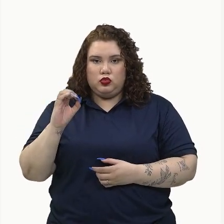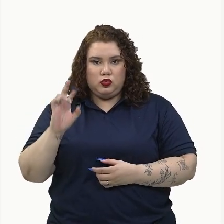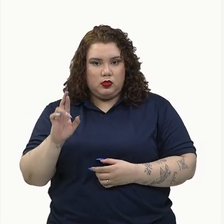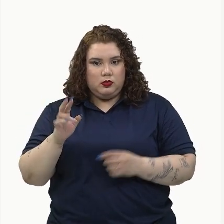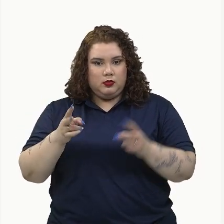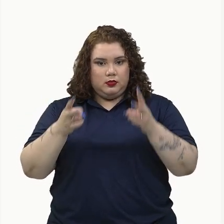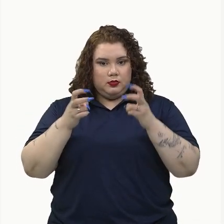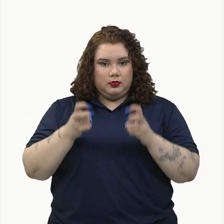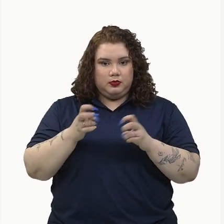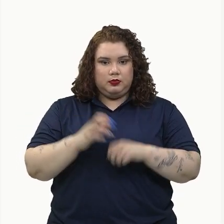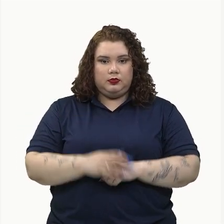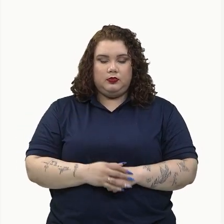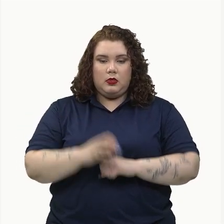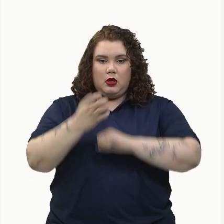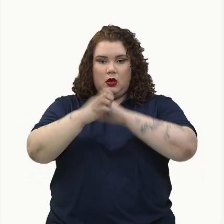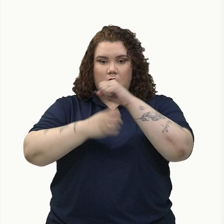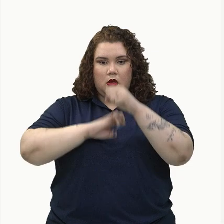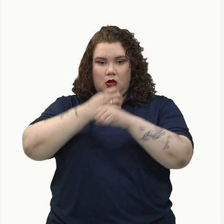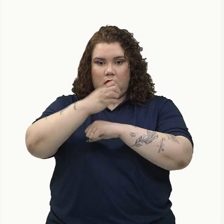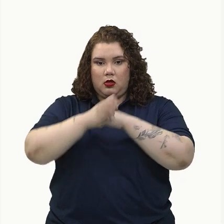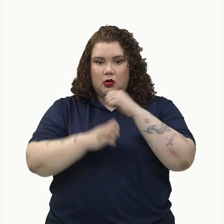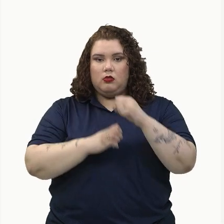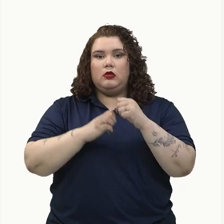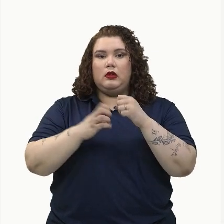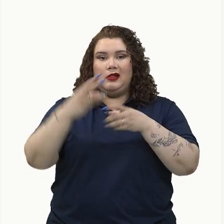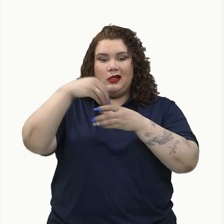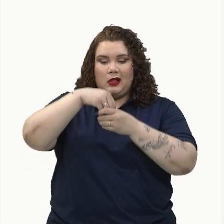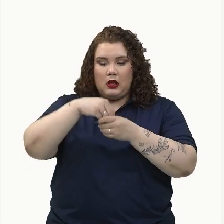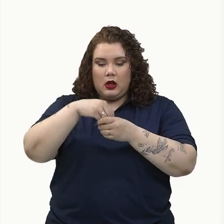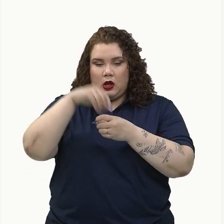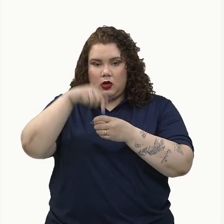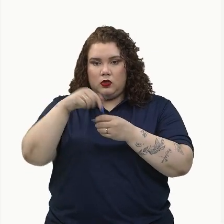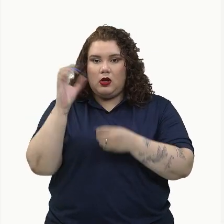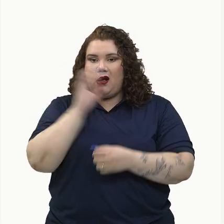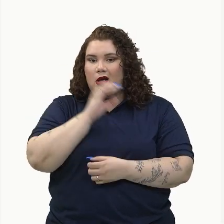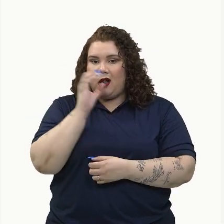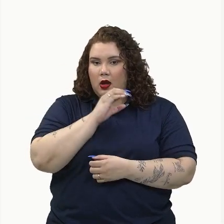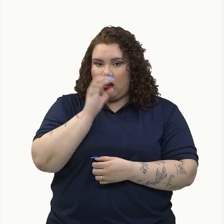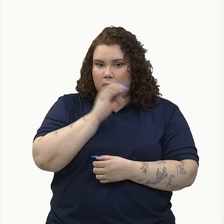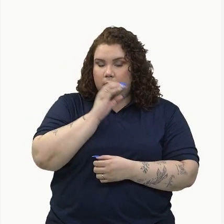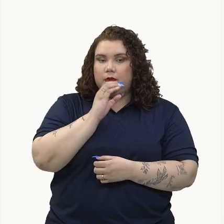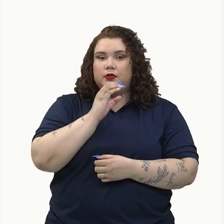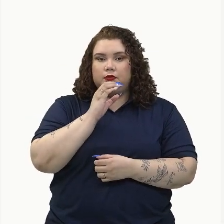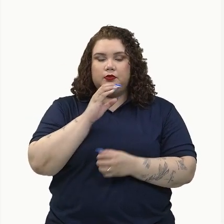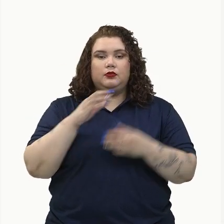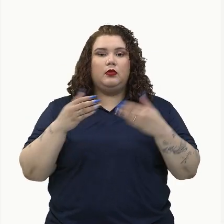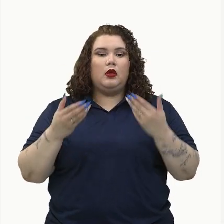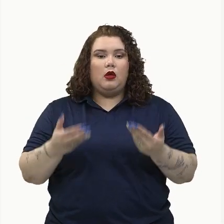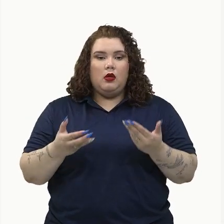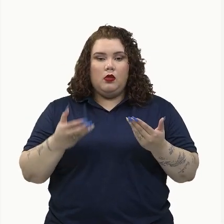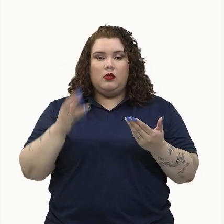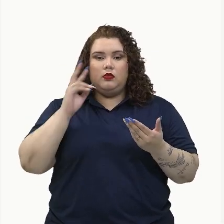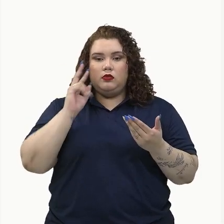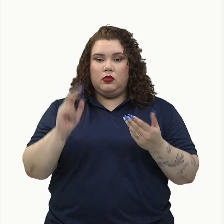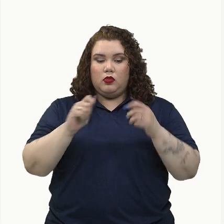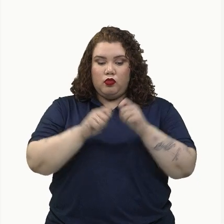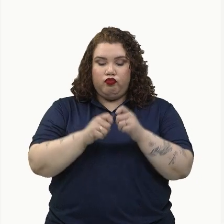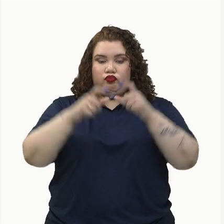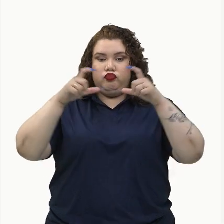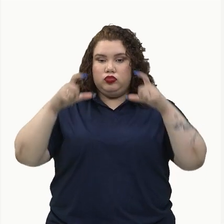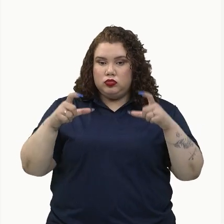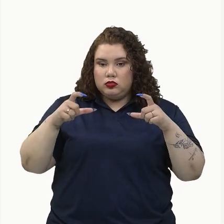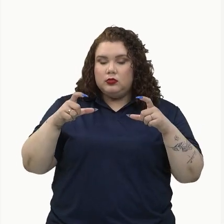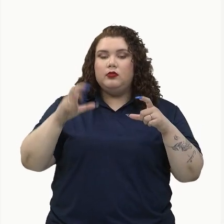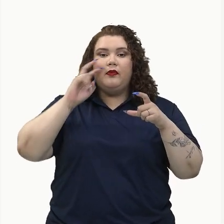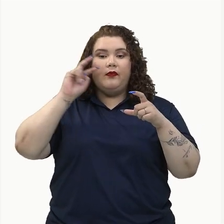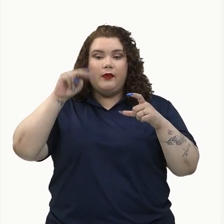comigo, os elétrons livres estão acelerados lá dentro, no interior dos condutores. Ou seja, peguei um fio, fiz um zoom